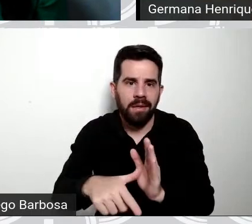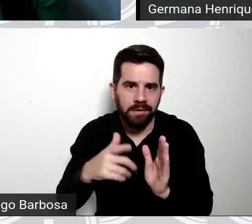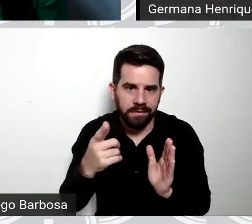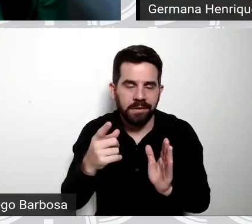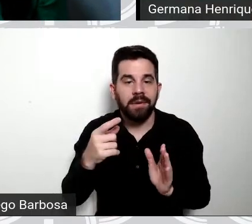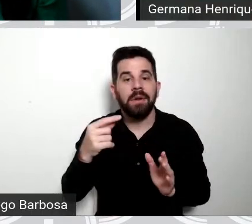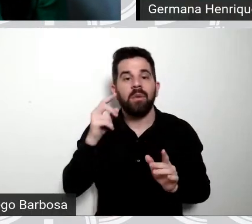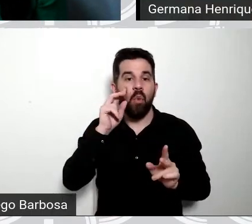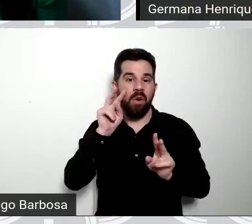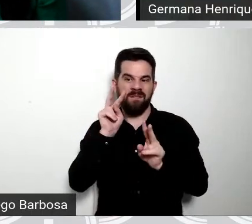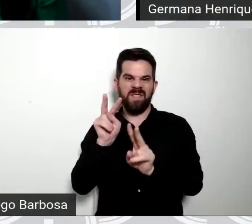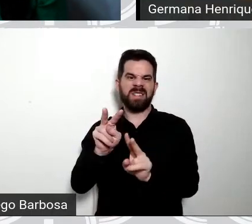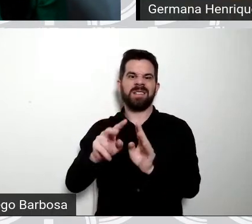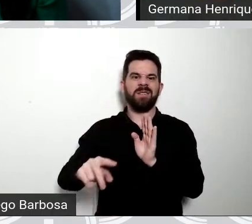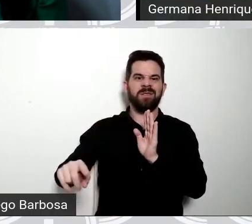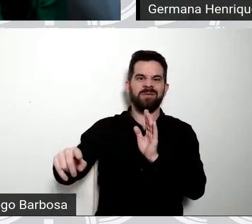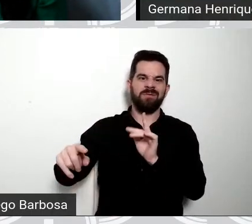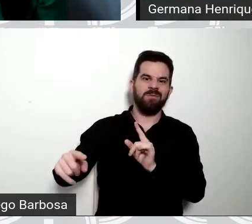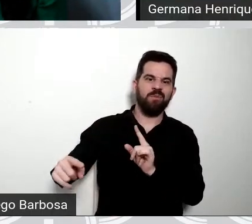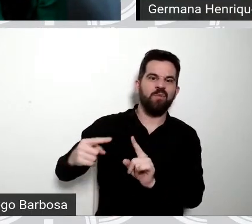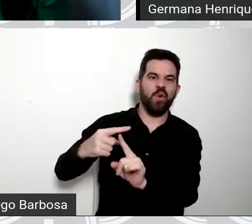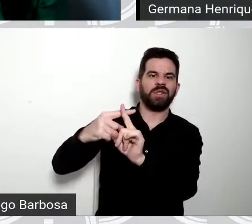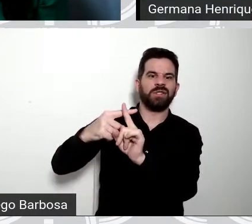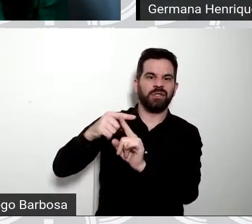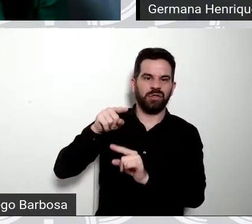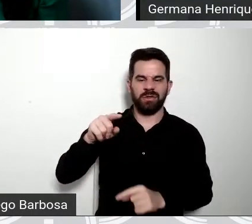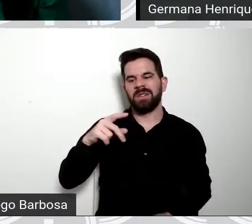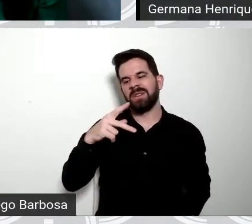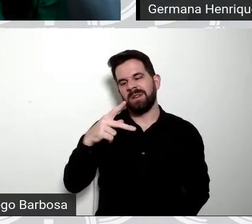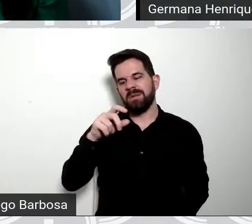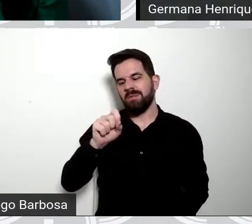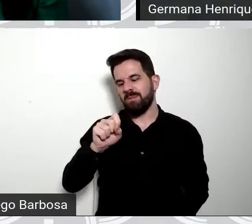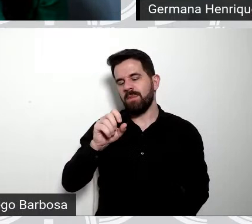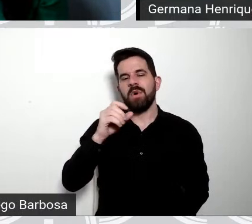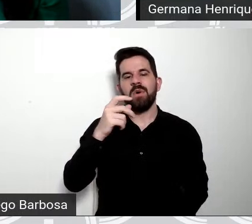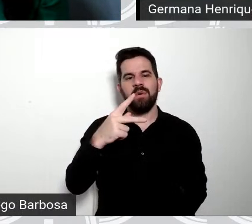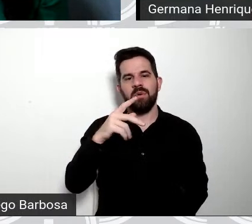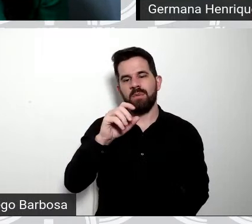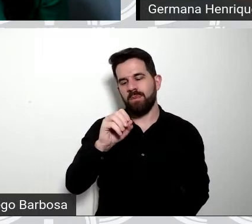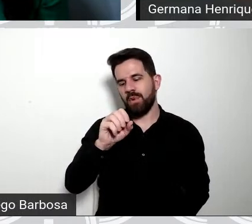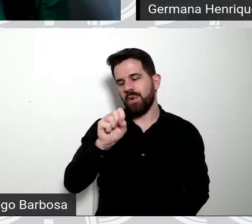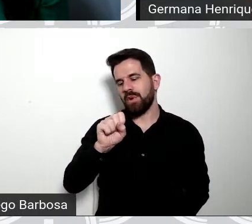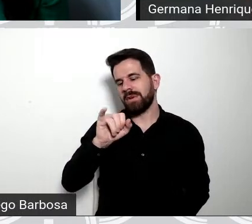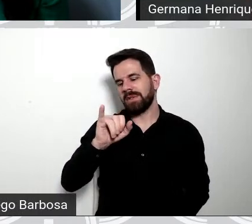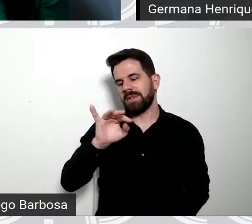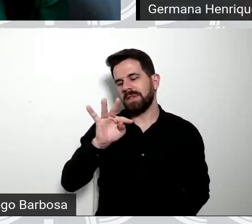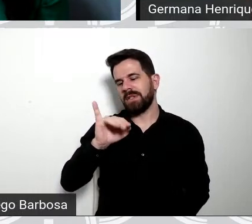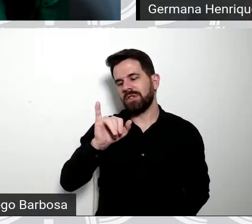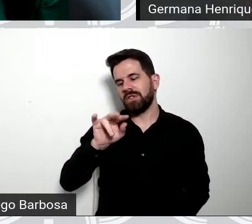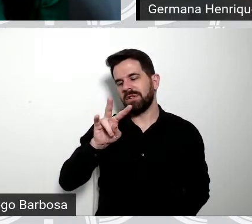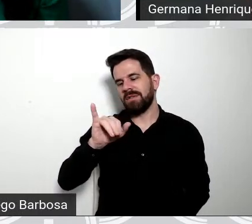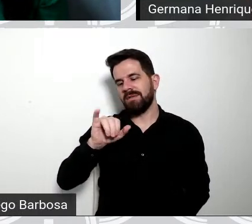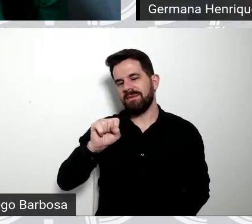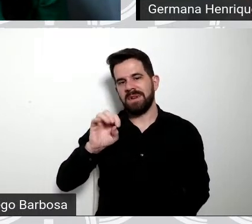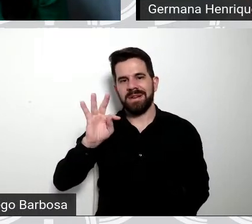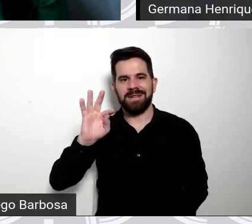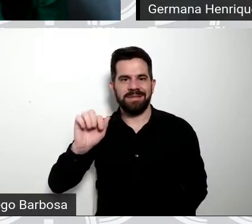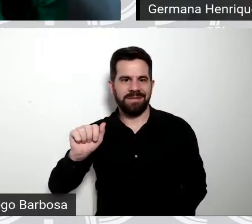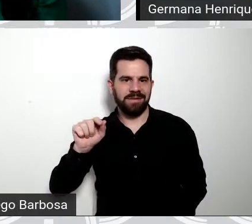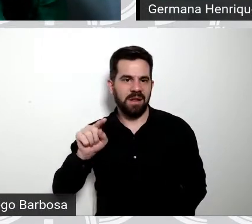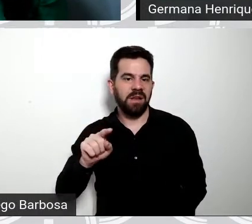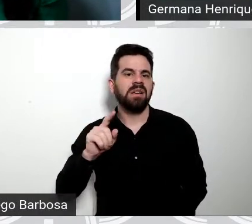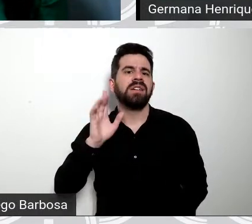positivista, que há um século atrás já foi mais do que contestada e derrubada. Então, por que nós, historiadores da